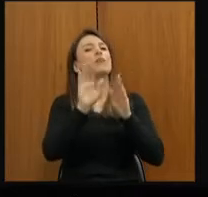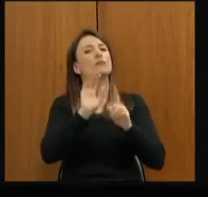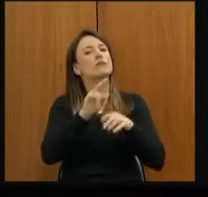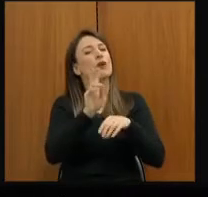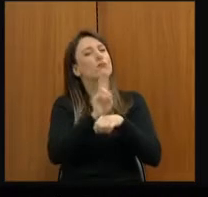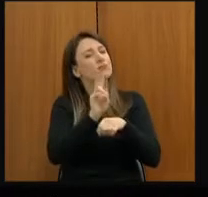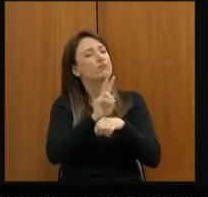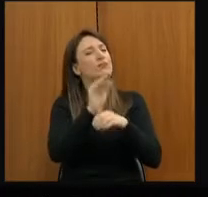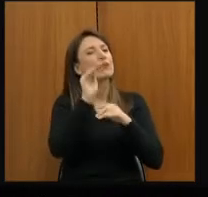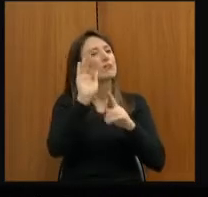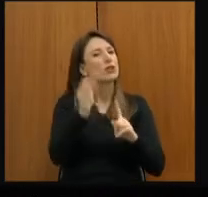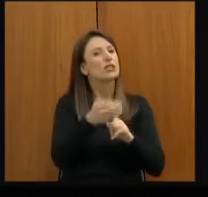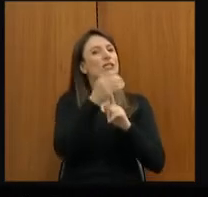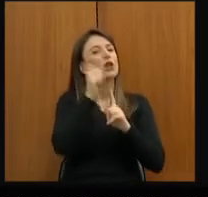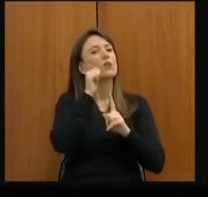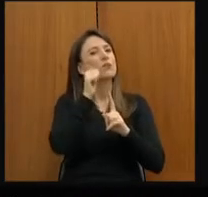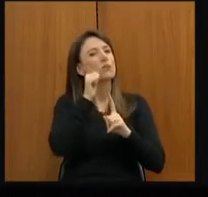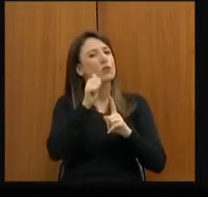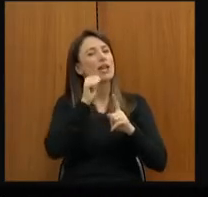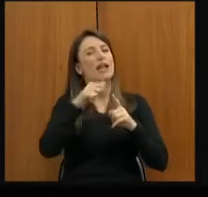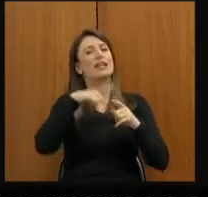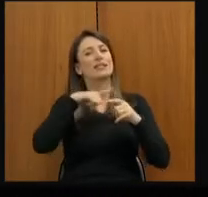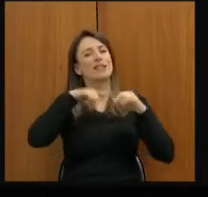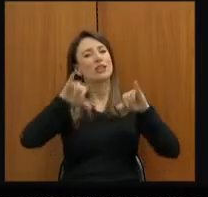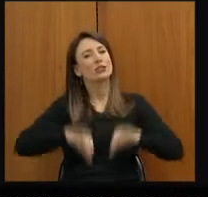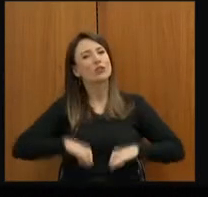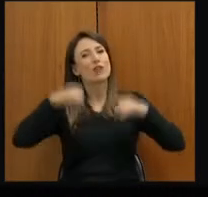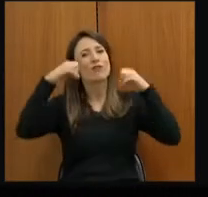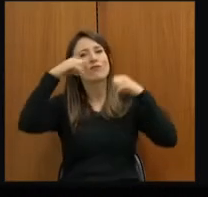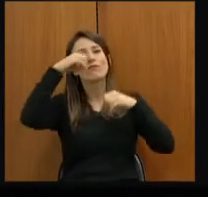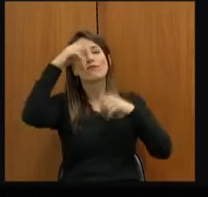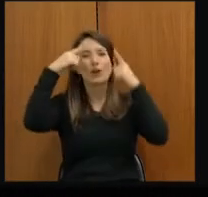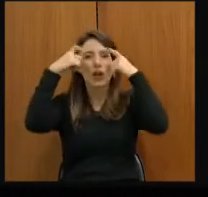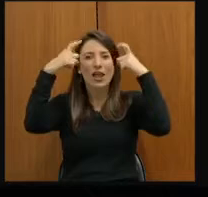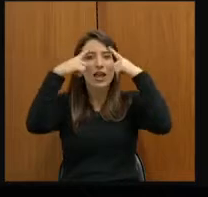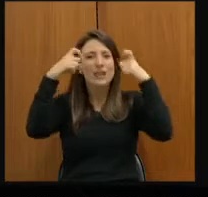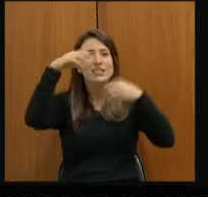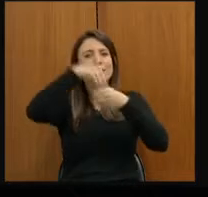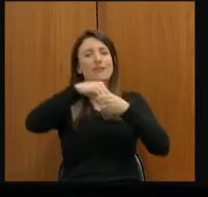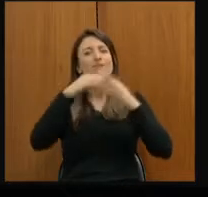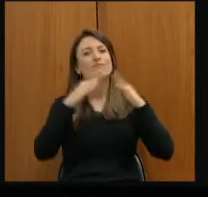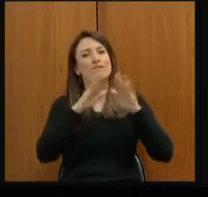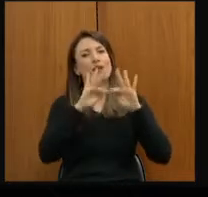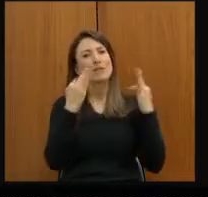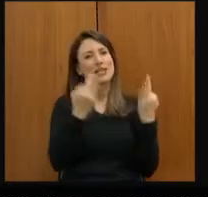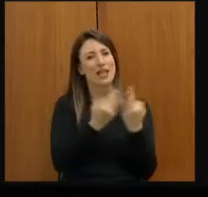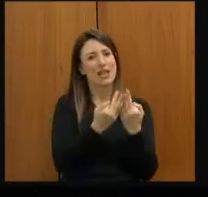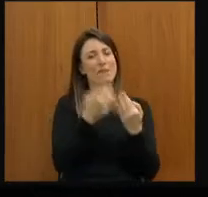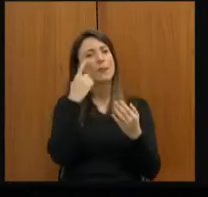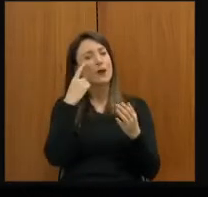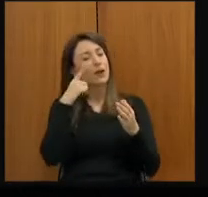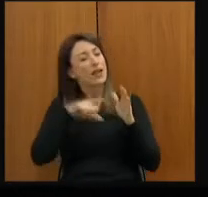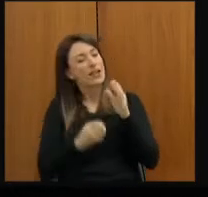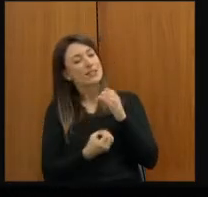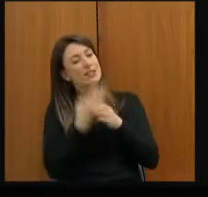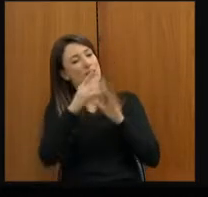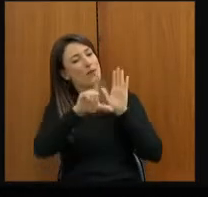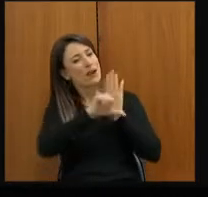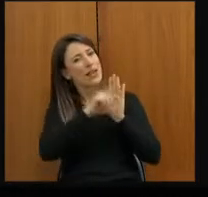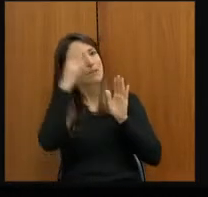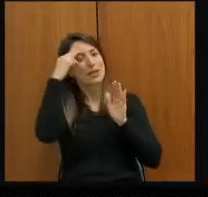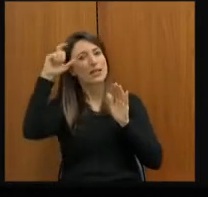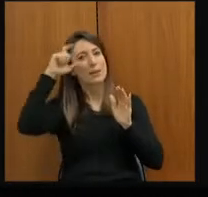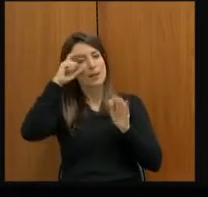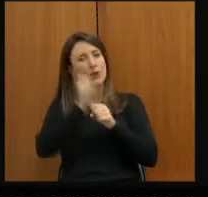2011 aqui isso acontece a Leia de 2006 a Lei Maria da Penha somente em 2011 é